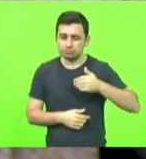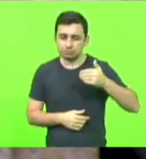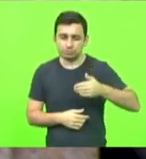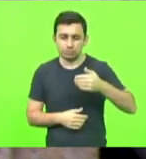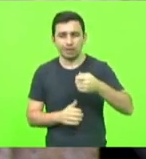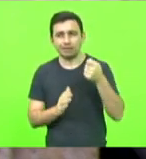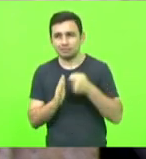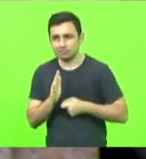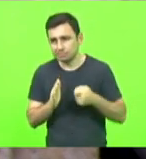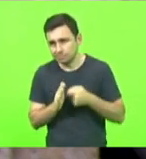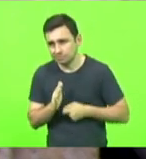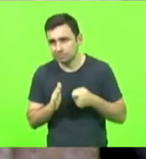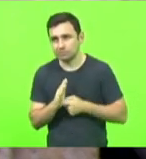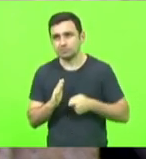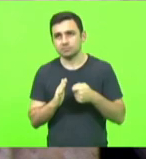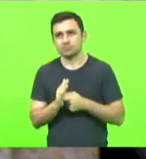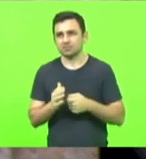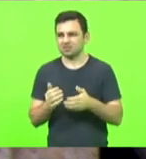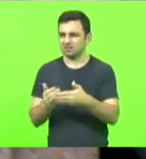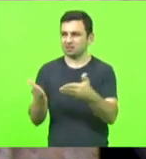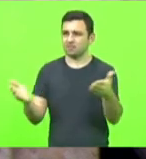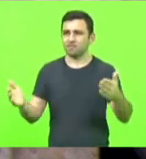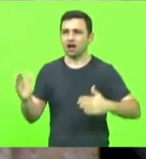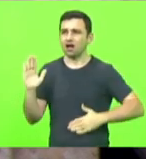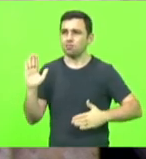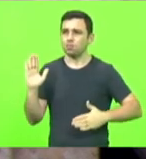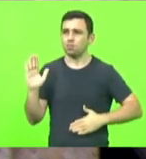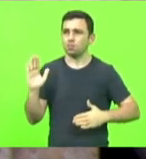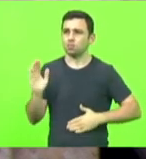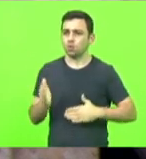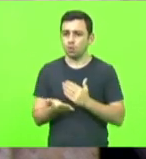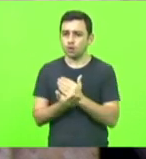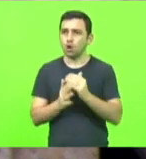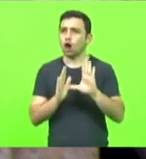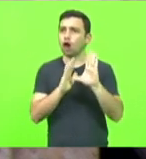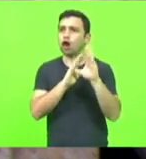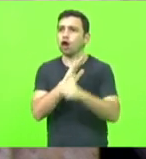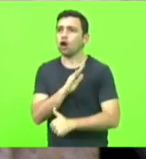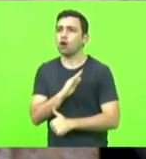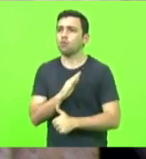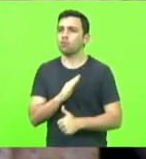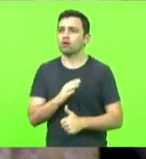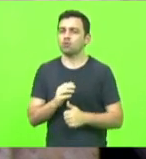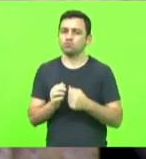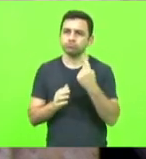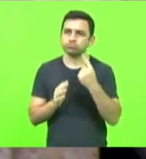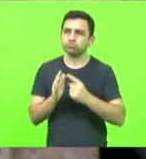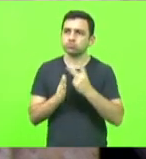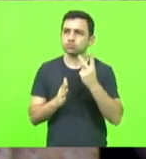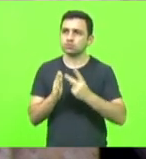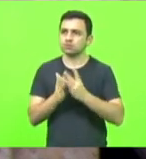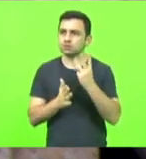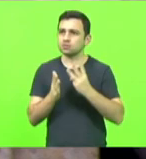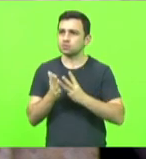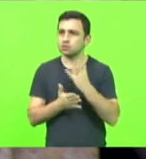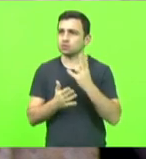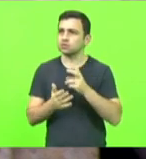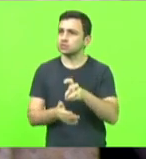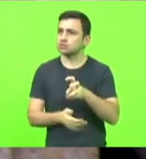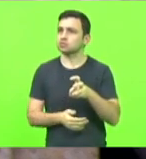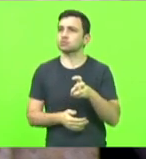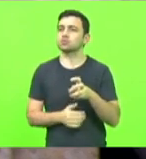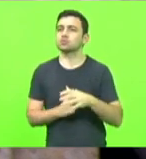chuva, trabalhando, e aí vem esses vagabundos e começaram esse roubo. Teve um, dois, três, quatro, cinco, e eles